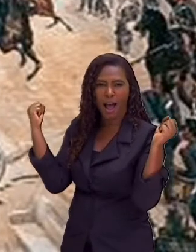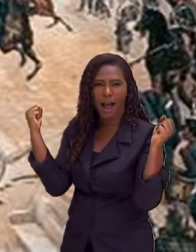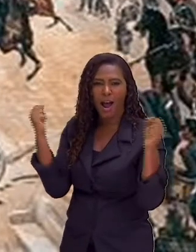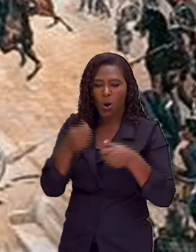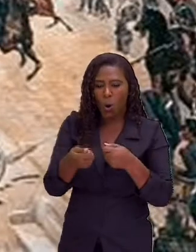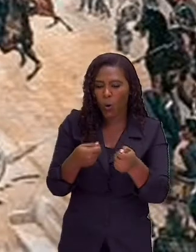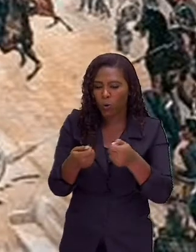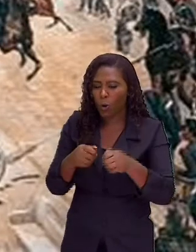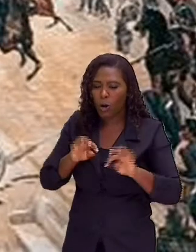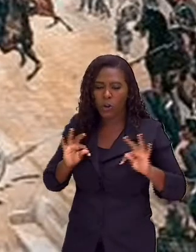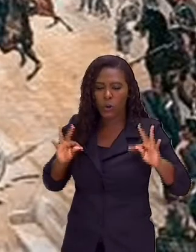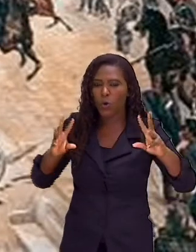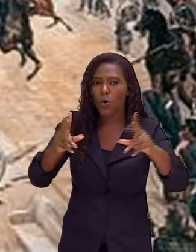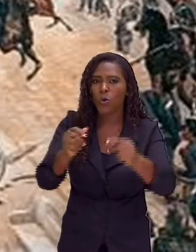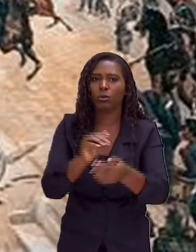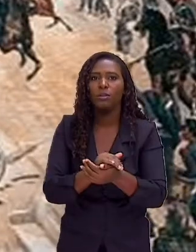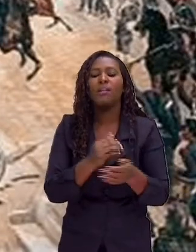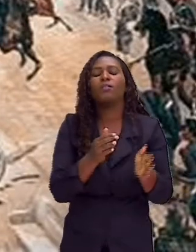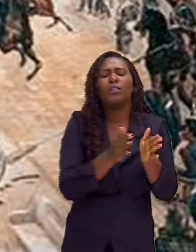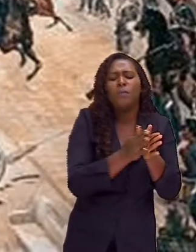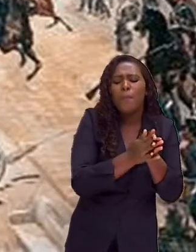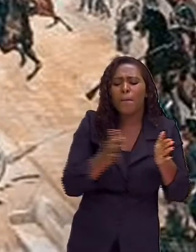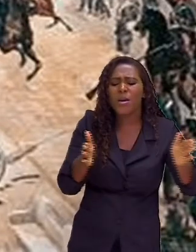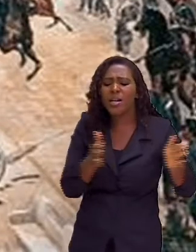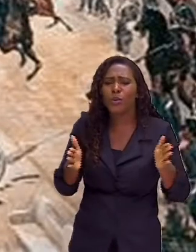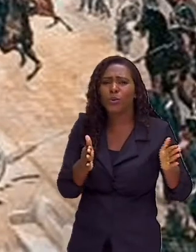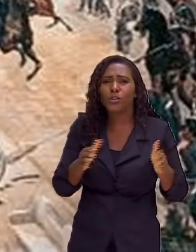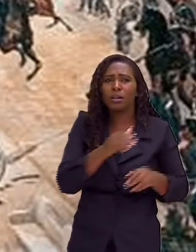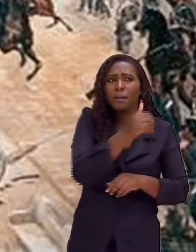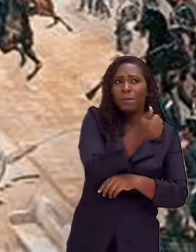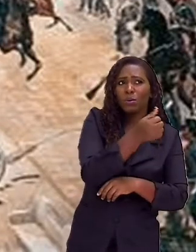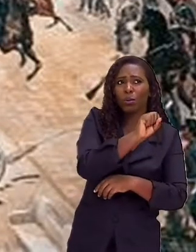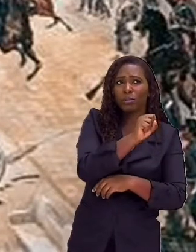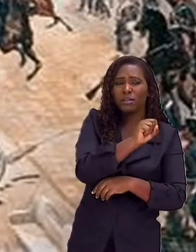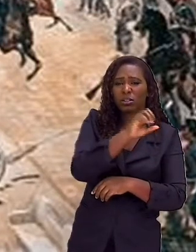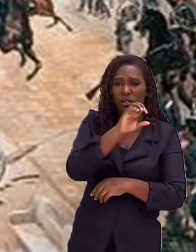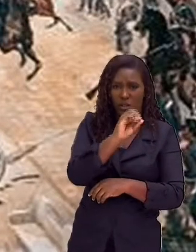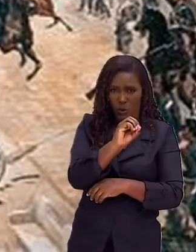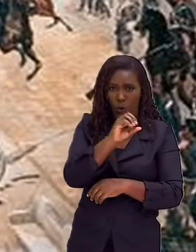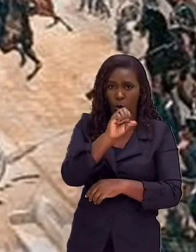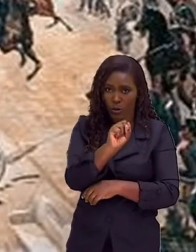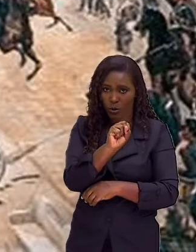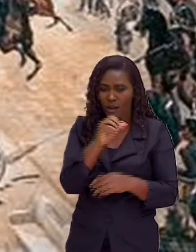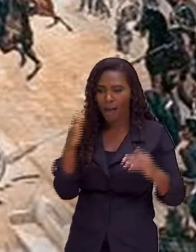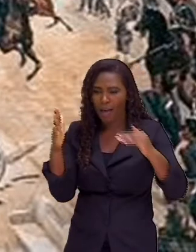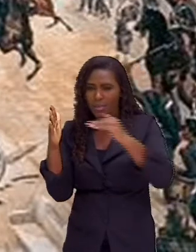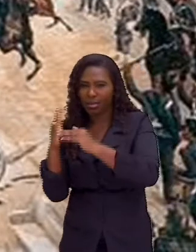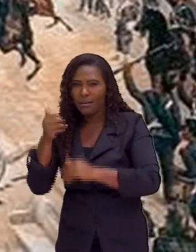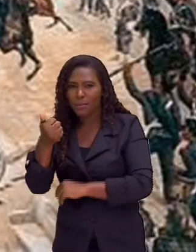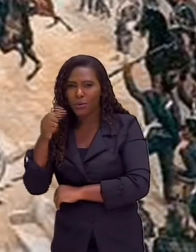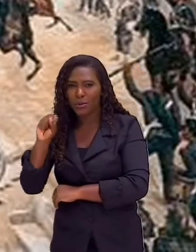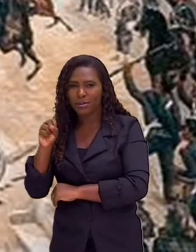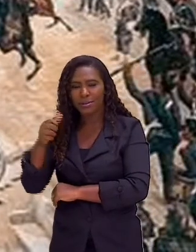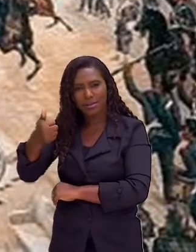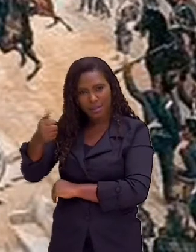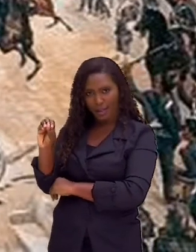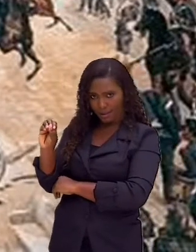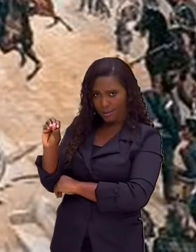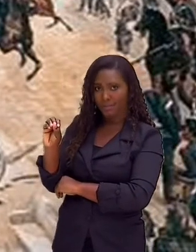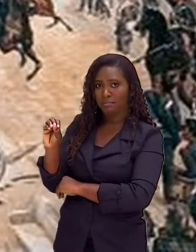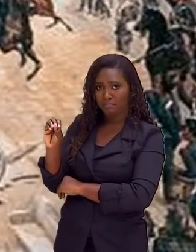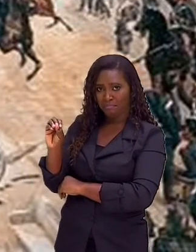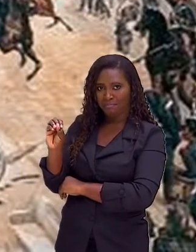1808 a 1810. Os autonomistas crioulos haviam sido esmagados por um